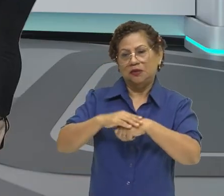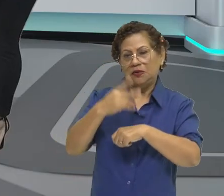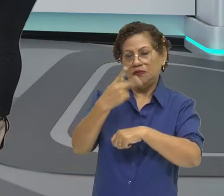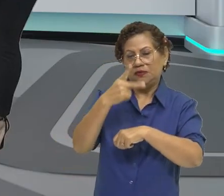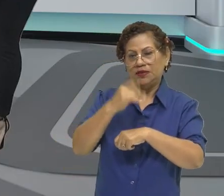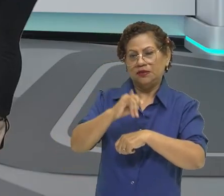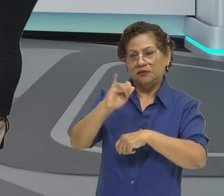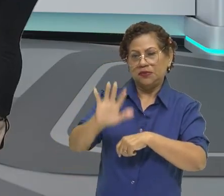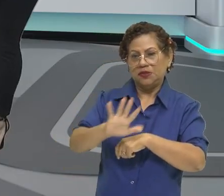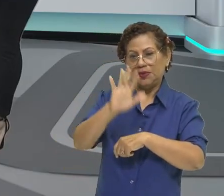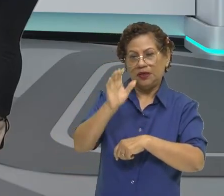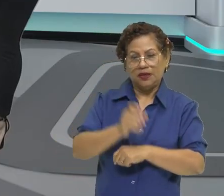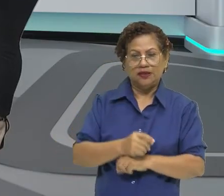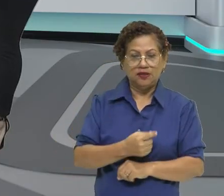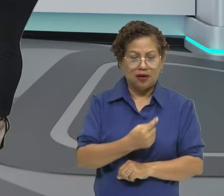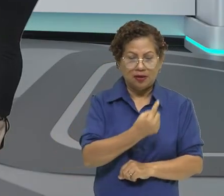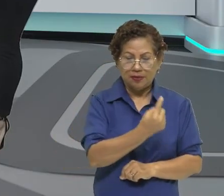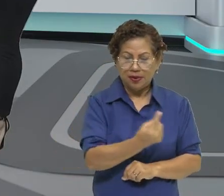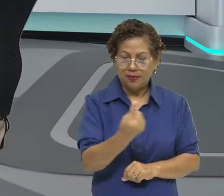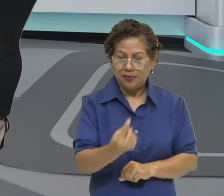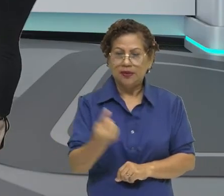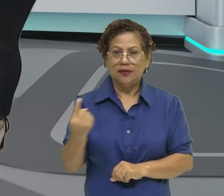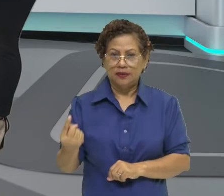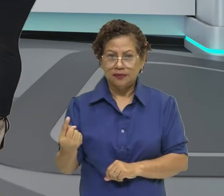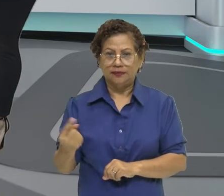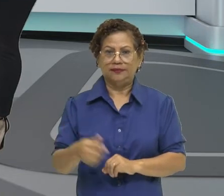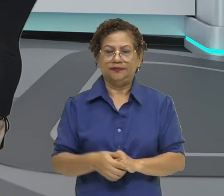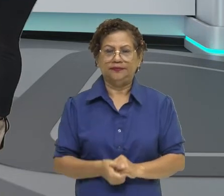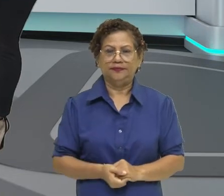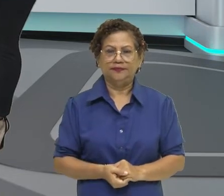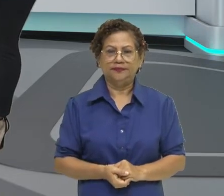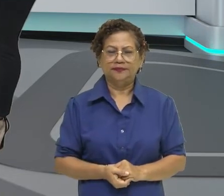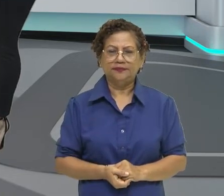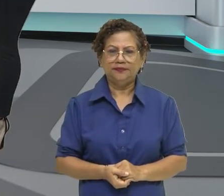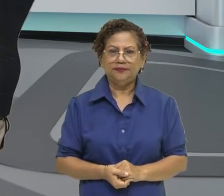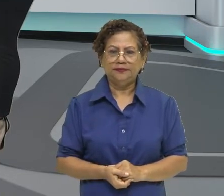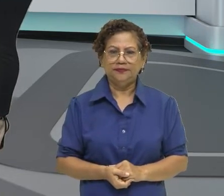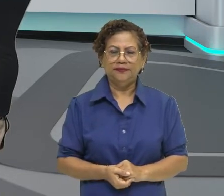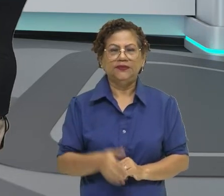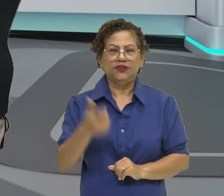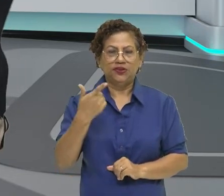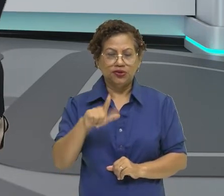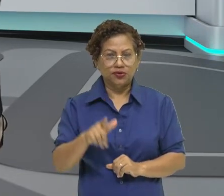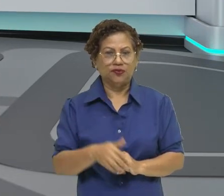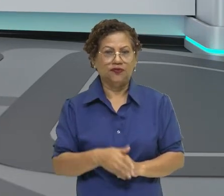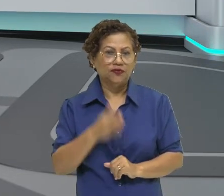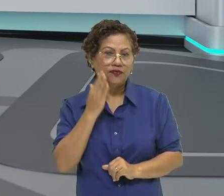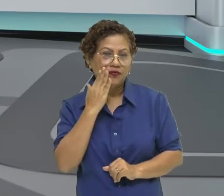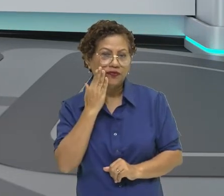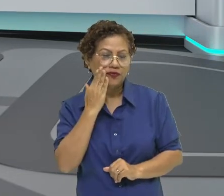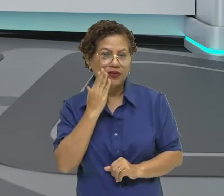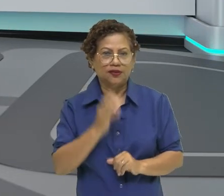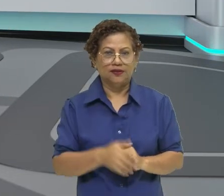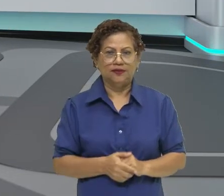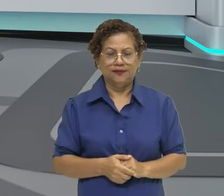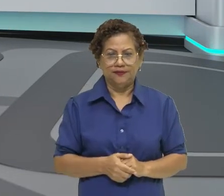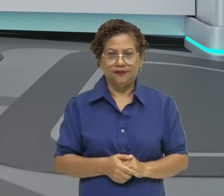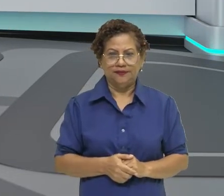como a gente pode identificar cada uma das 3 colunas. Mais uma vez, olha aí, nossa